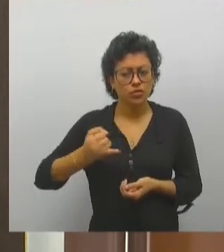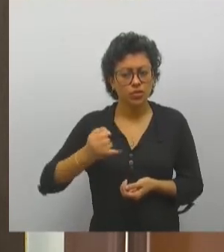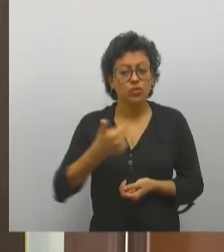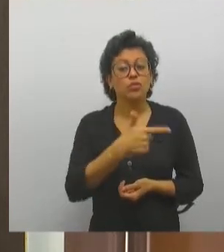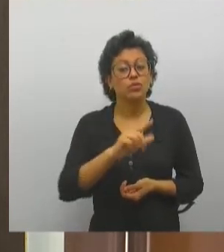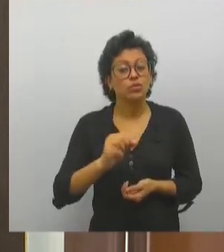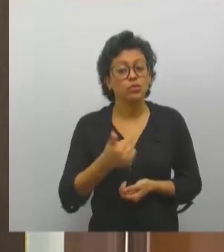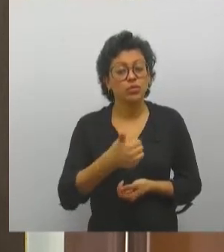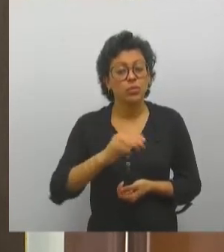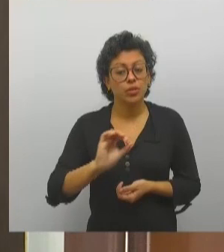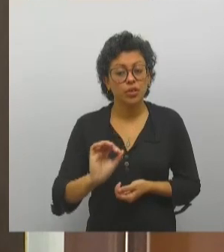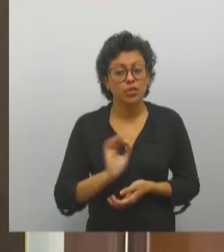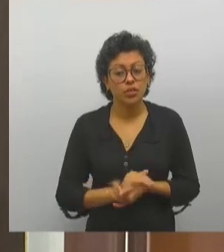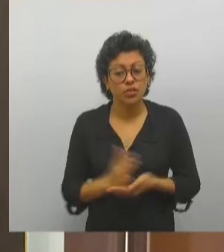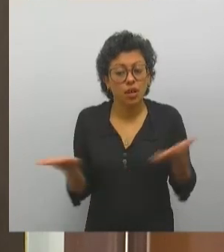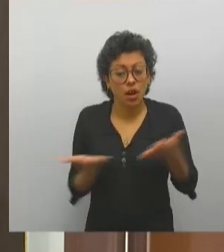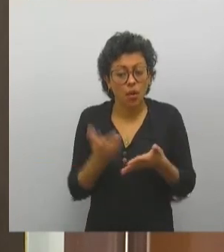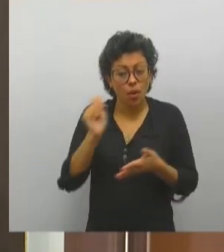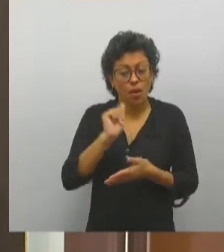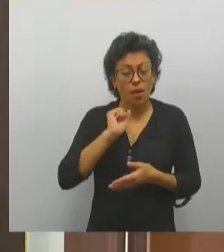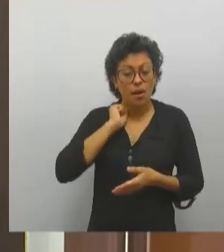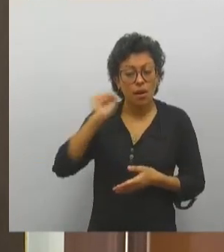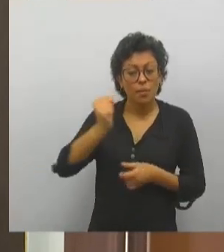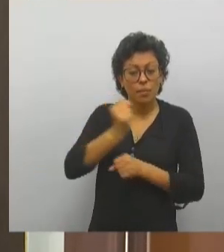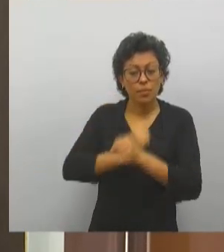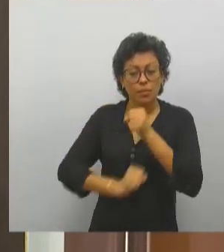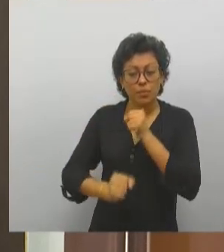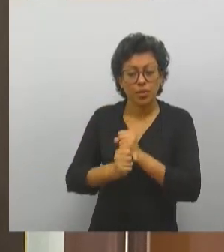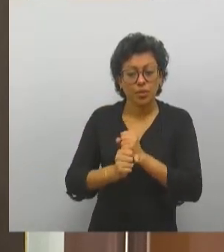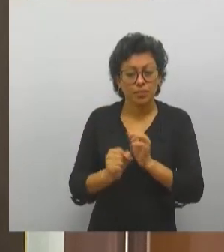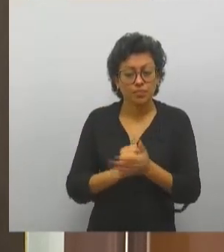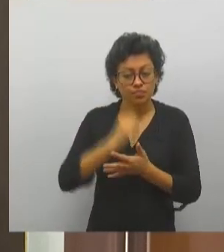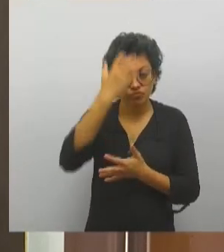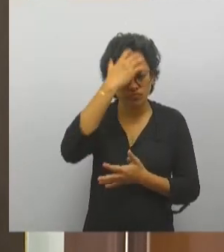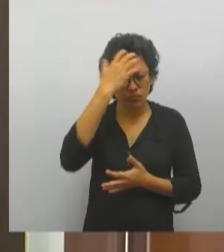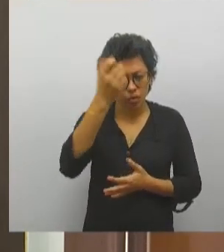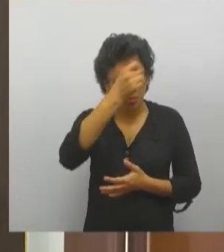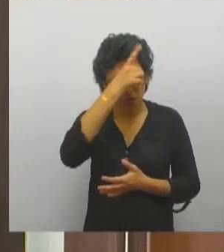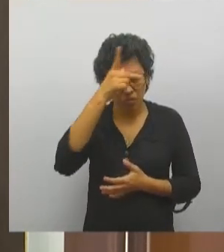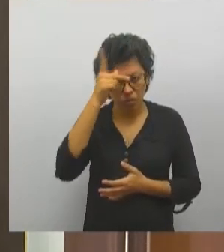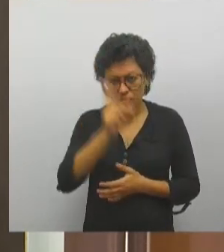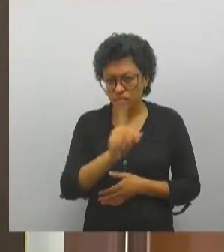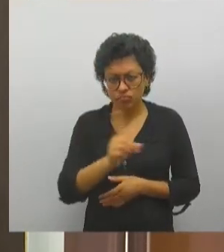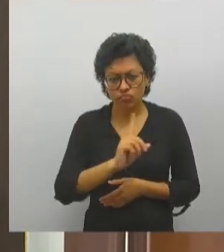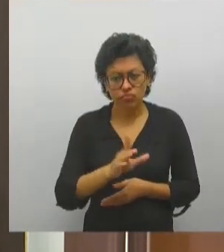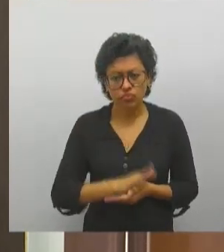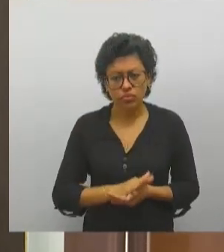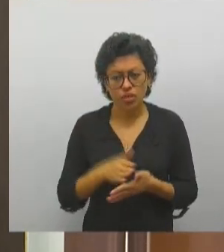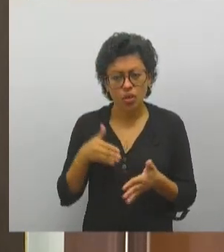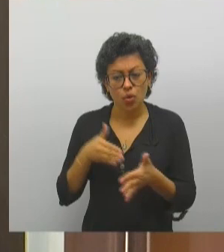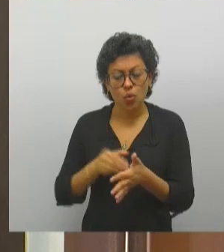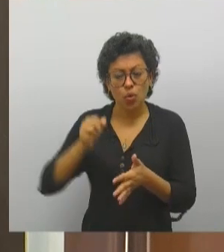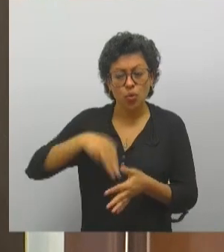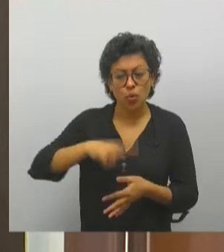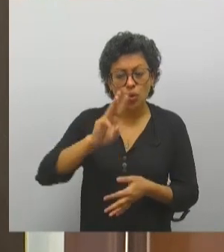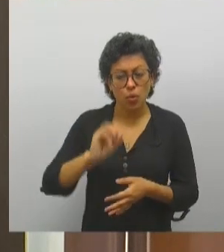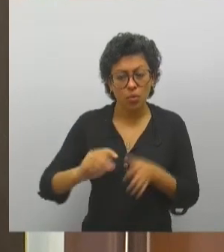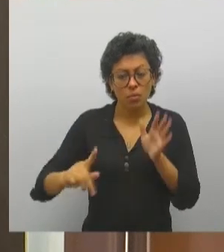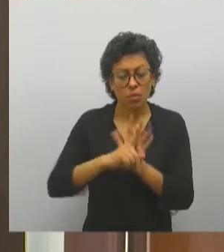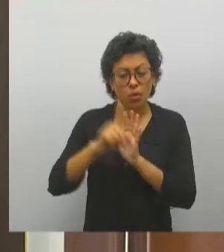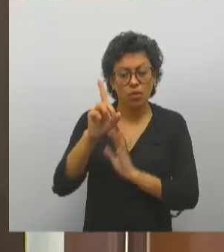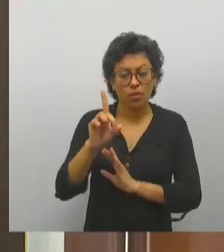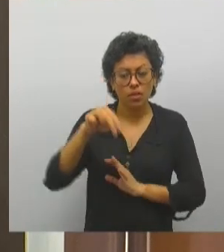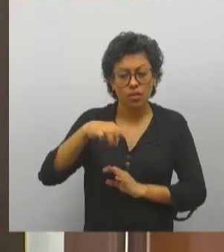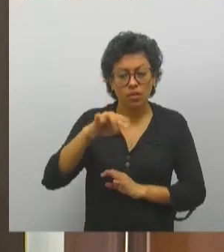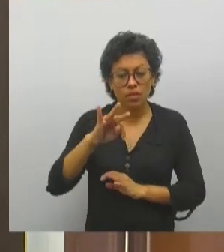2010 e agora, em abril do ano passado. Culpa da Prefeitura? Não. A última da Monsoba, a culpa foi do DENIT,